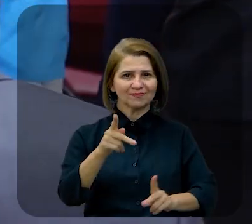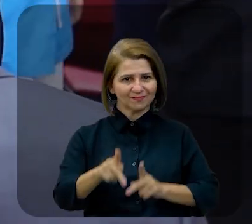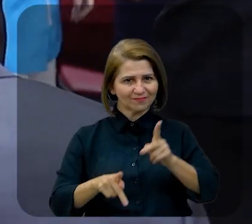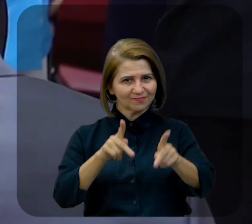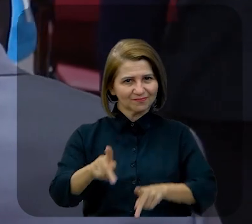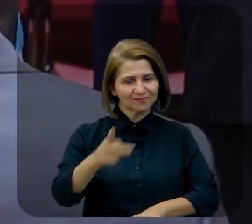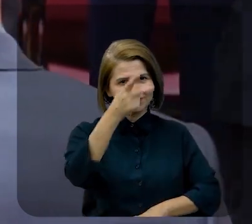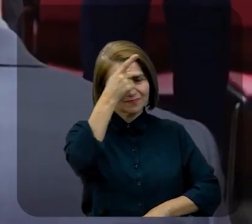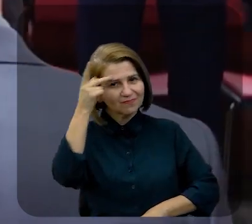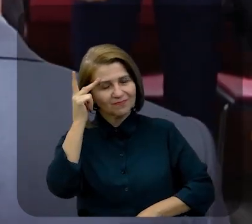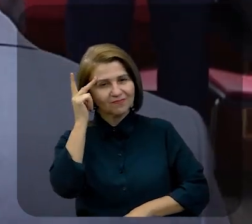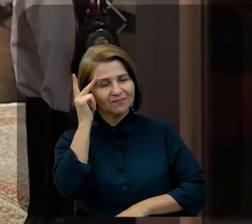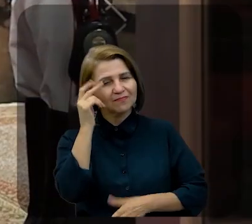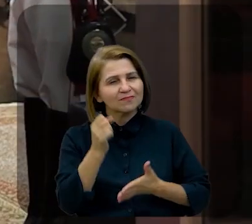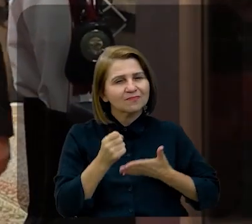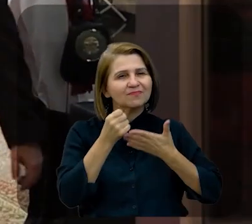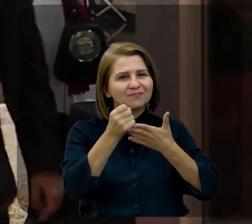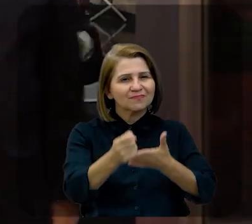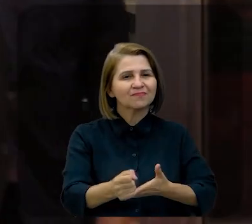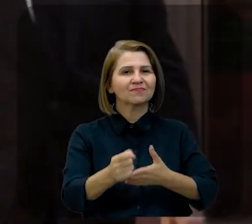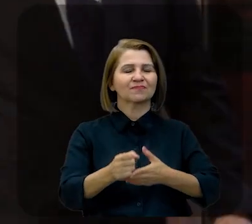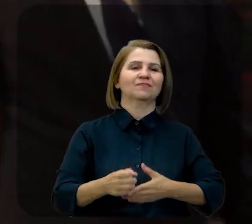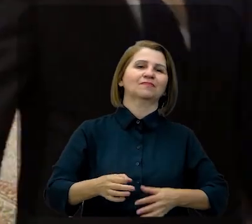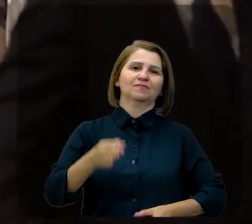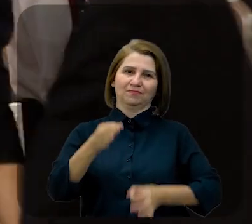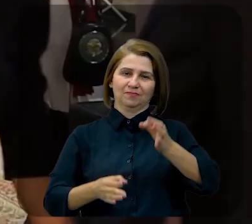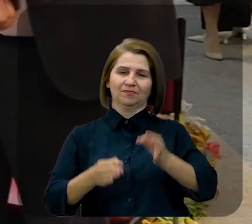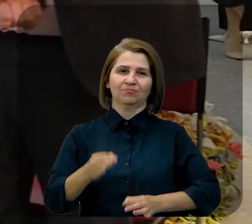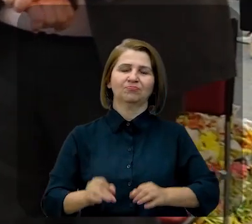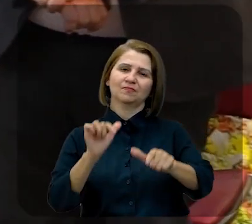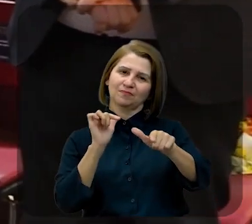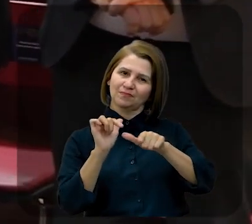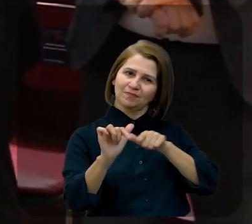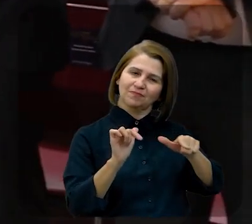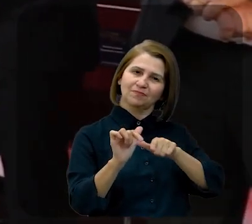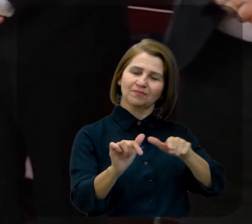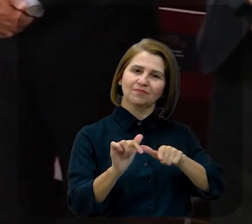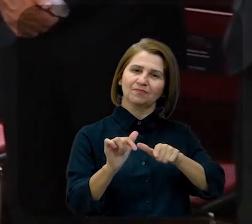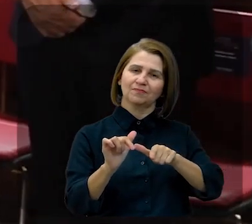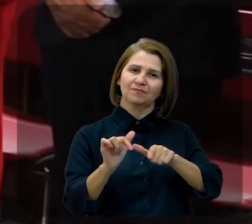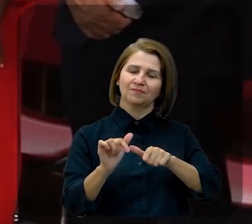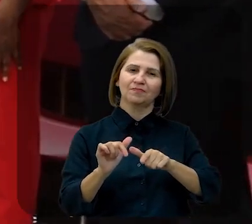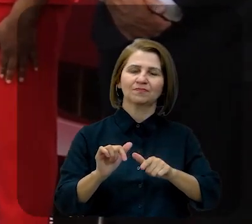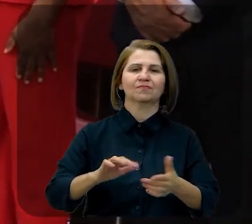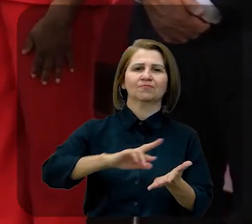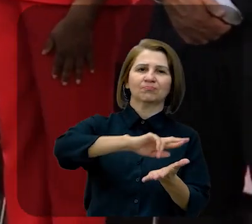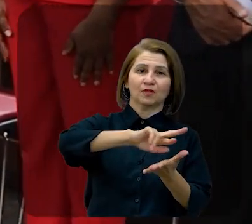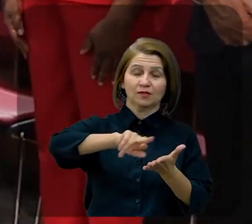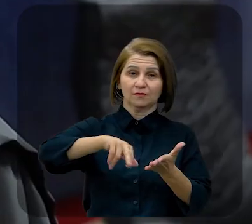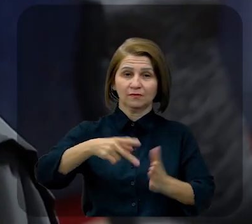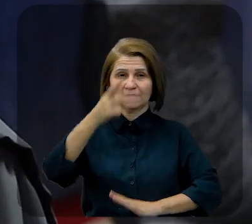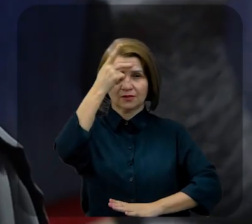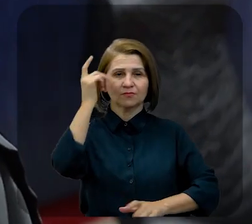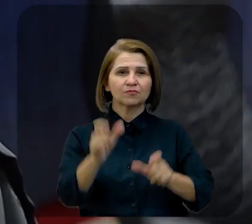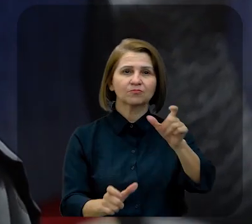de alguma forma, colaboraram para o Poder Judiciário Trabalhista, né? São entidades e personalidades